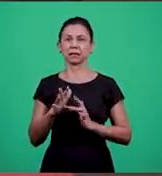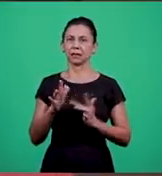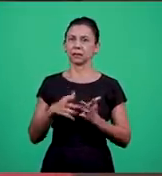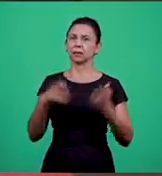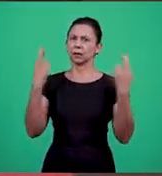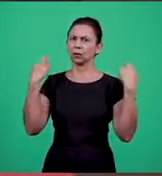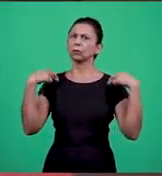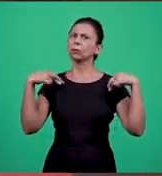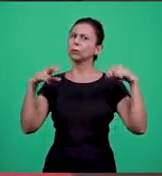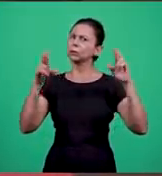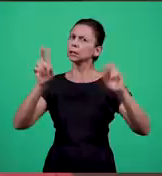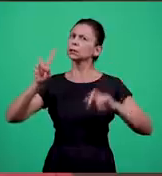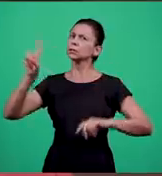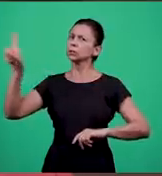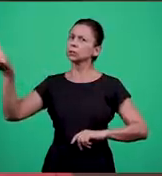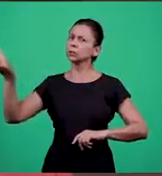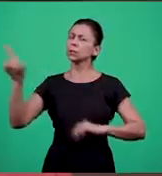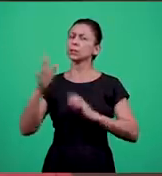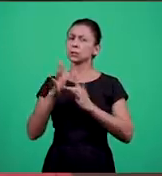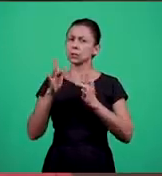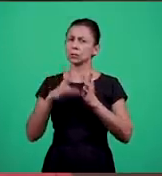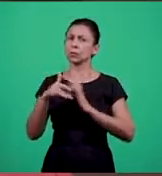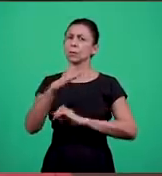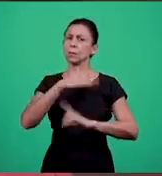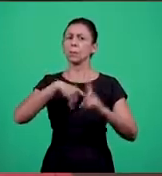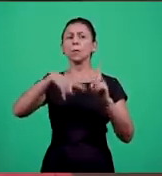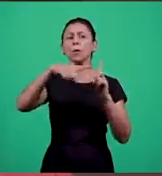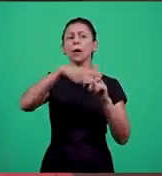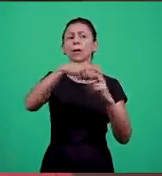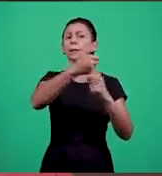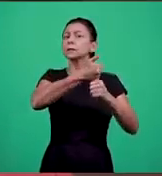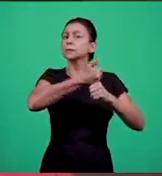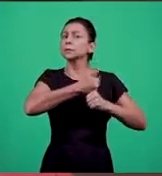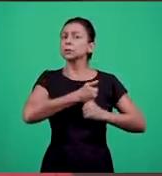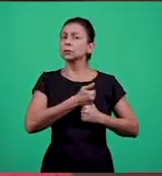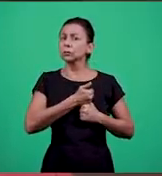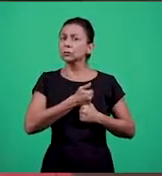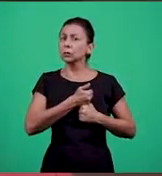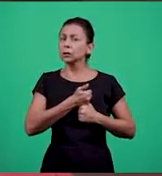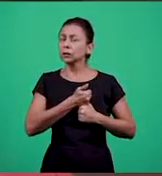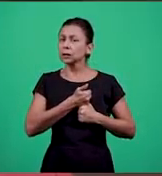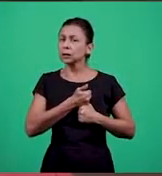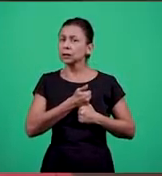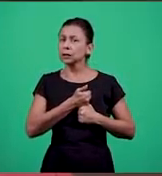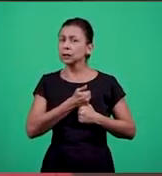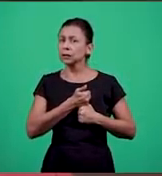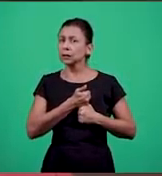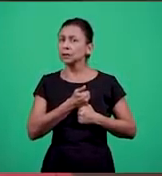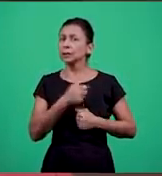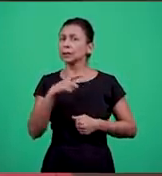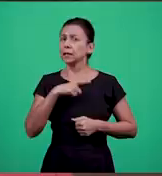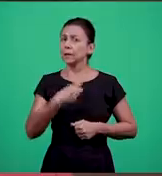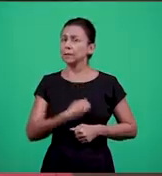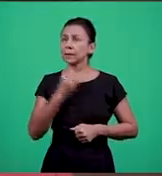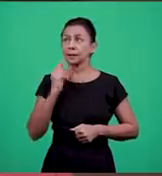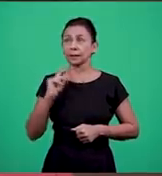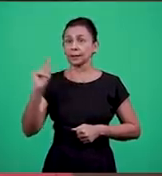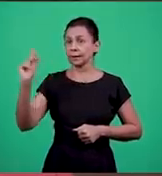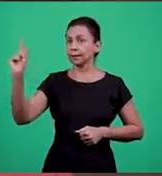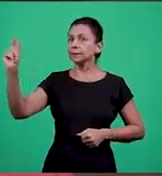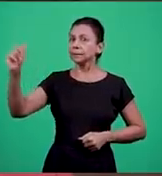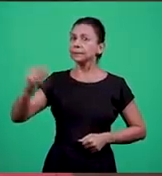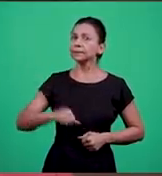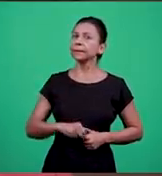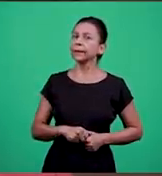de Deus. Ele morreu em nosso lugar para nos dar a vida eterna. Aquela pergunta